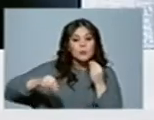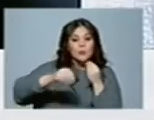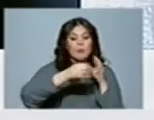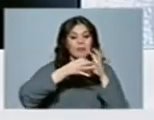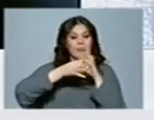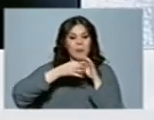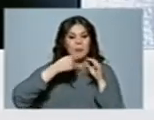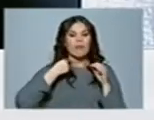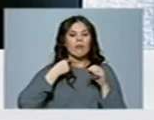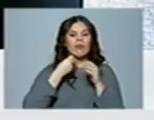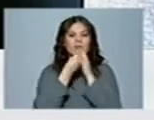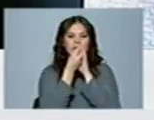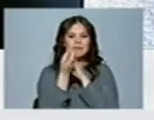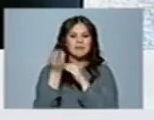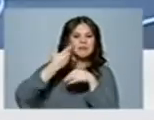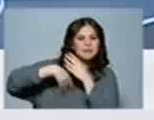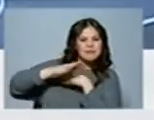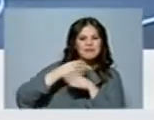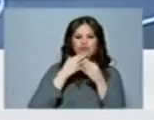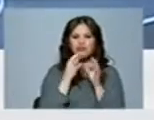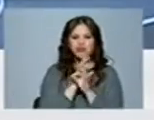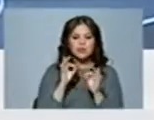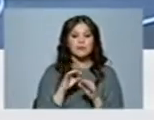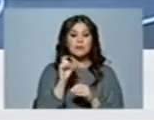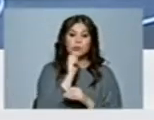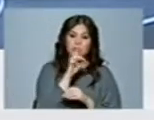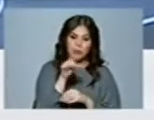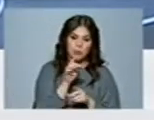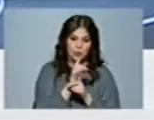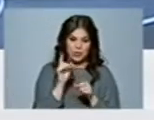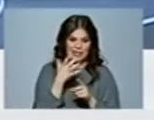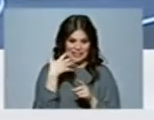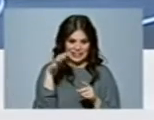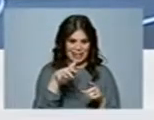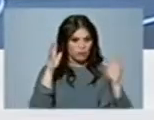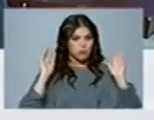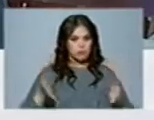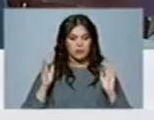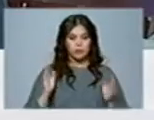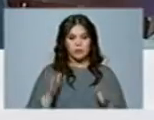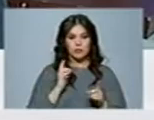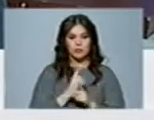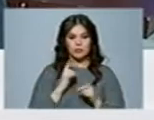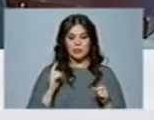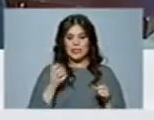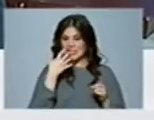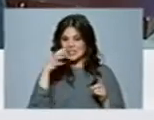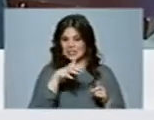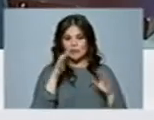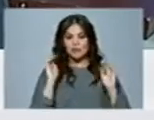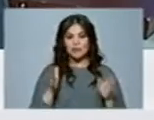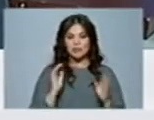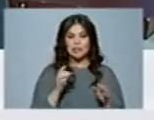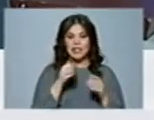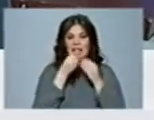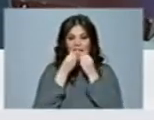esses carnes. Esses aromas depois misturam-se, não confundem-se. Provavelmente depois já nem vai pôr sal. Não vou pôr sal bem nenhum, salgada, nem mais. Não, não fica